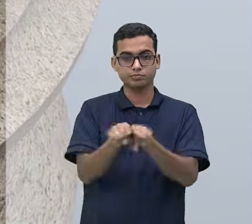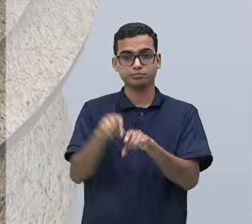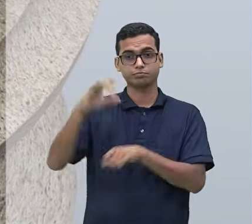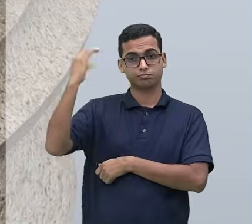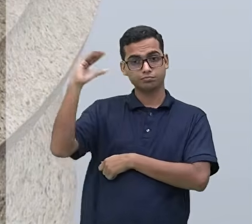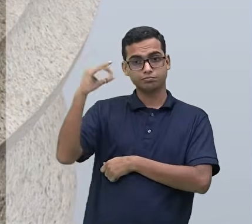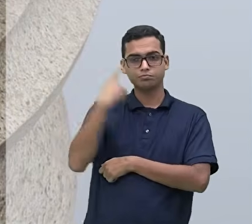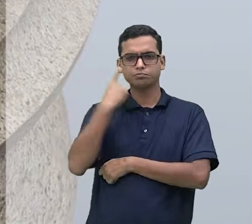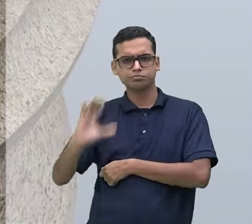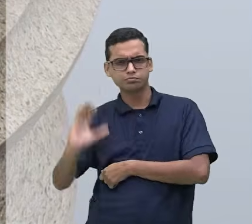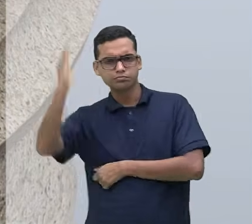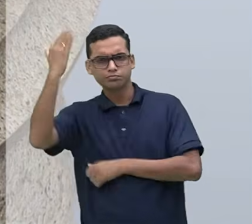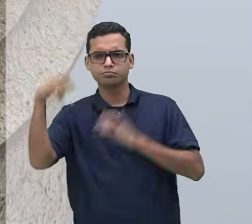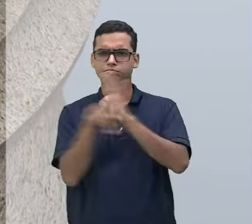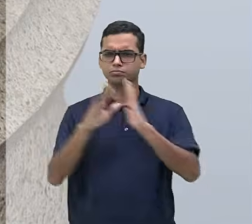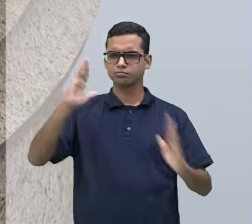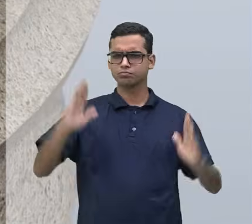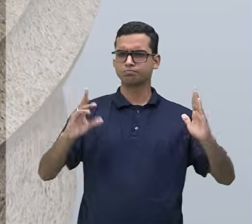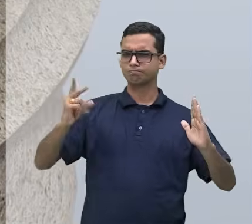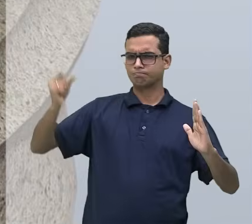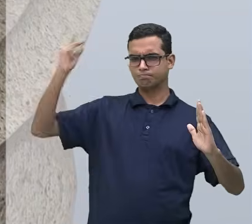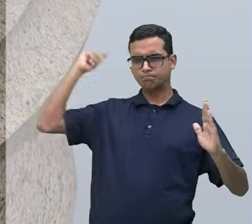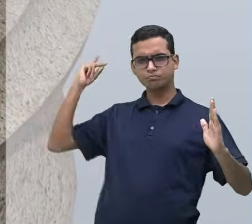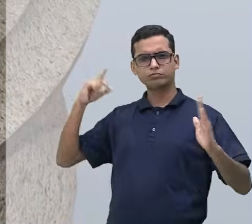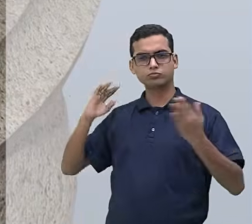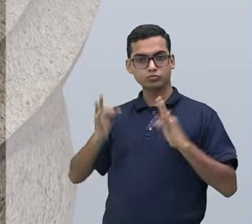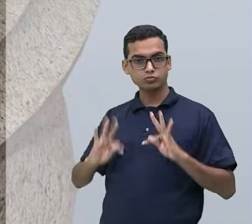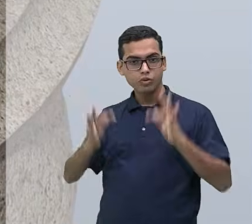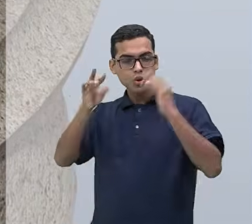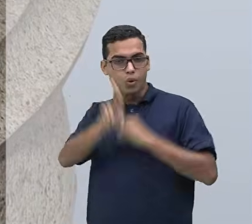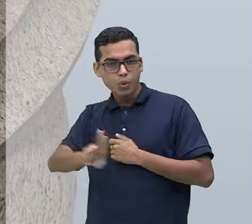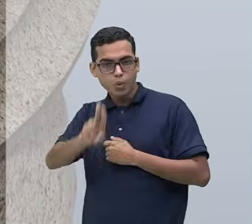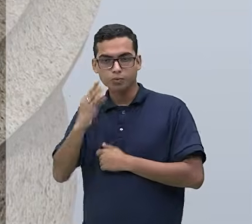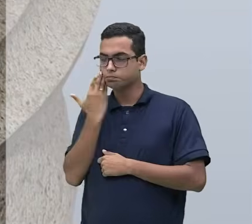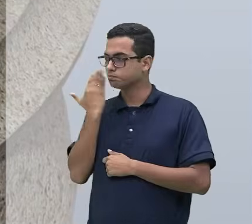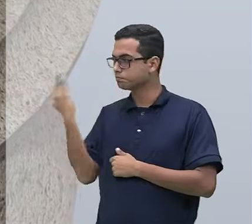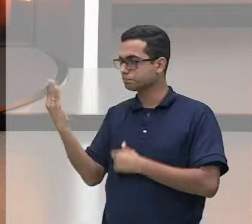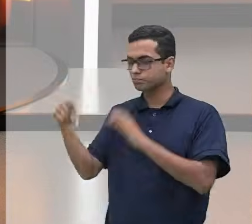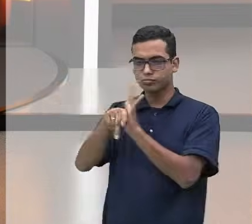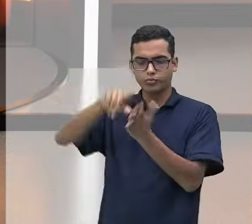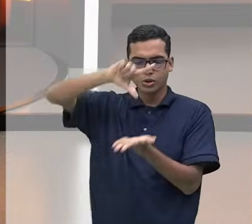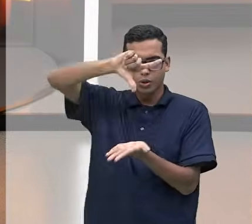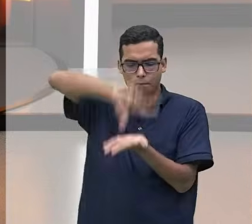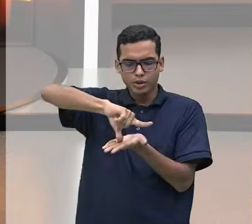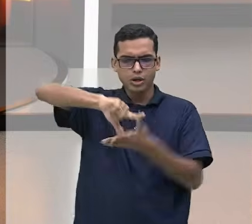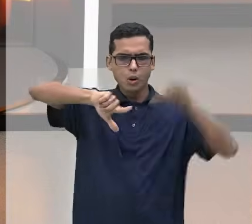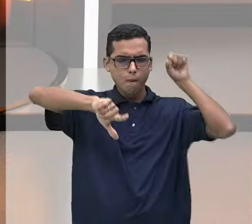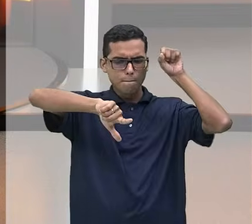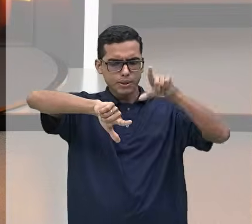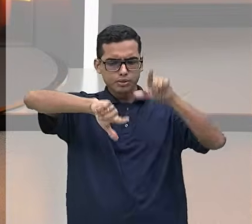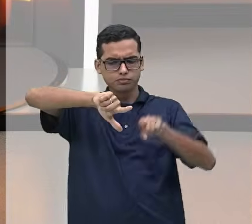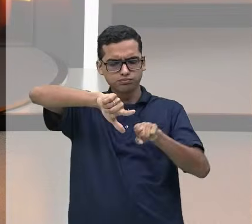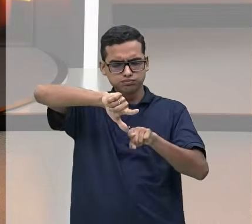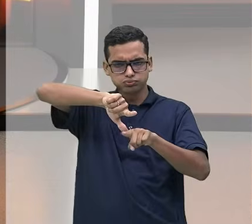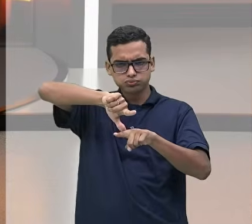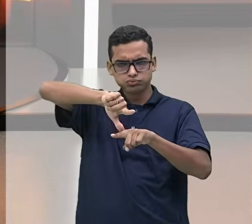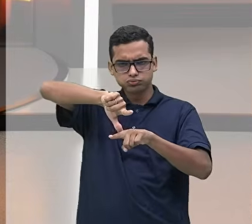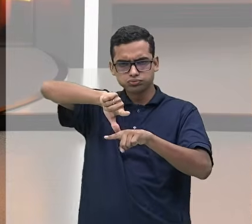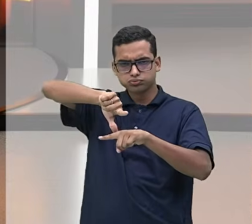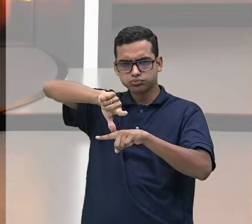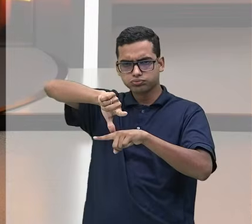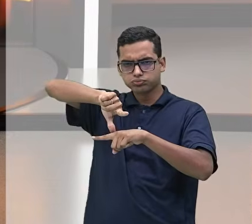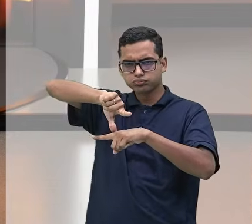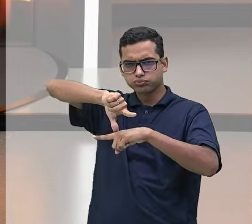naquele período, né? A tecnologia deles que eles utilizavam. Então, quando a gente observa, né, toda